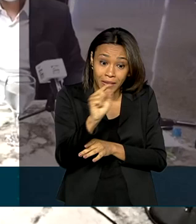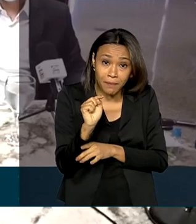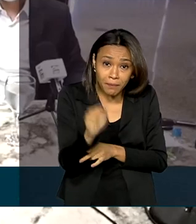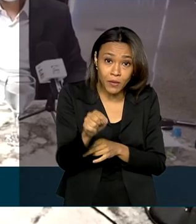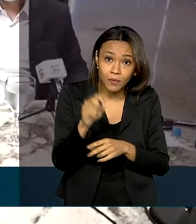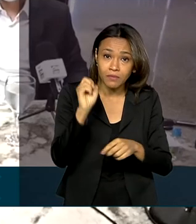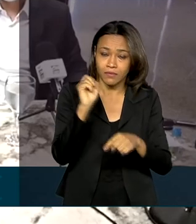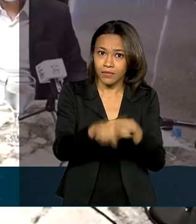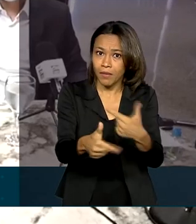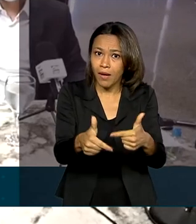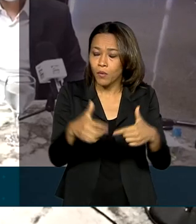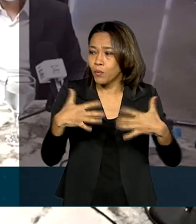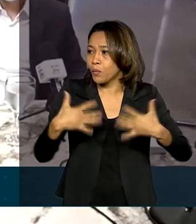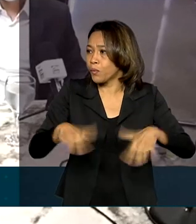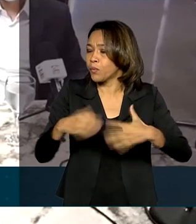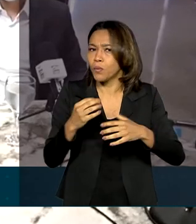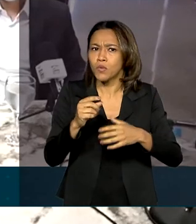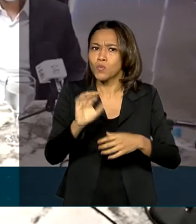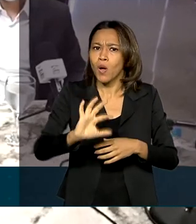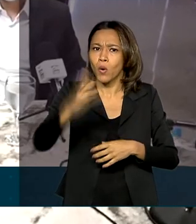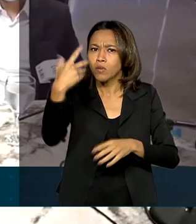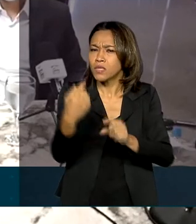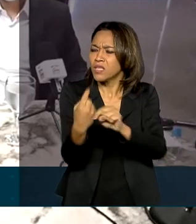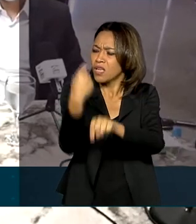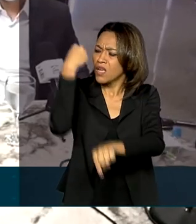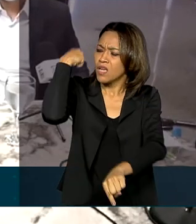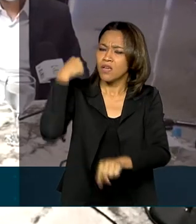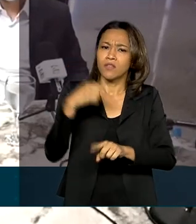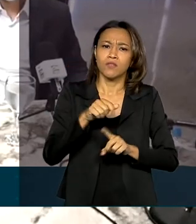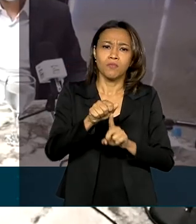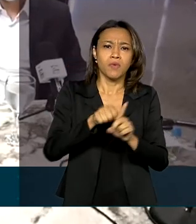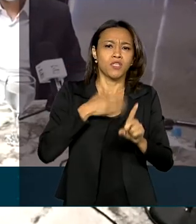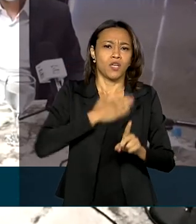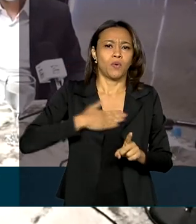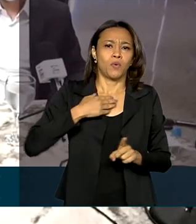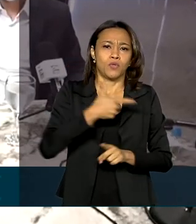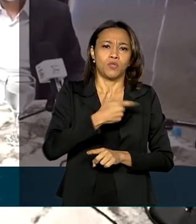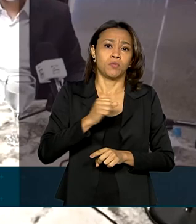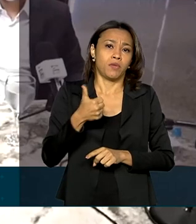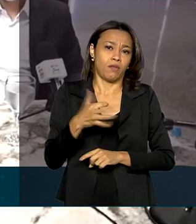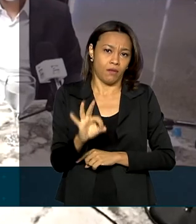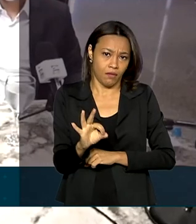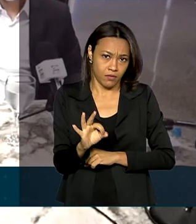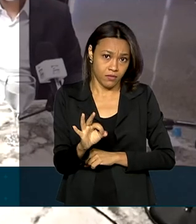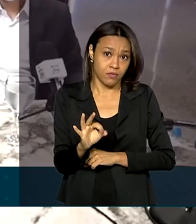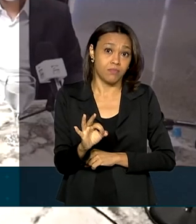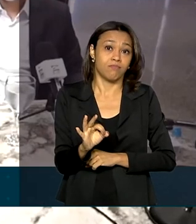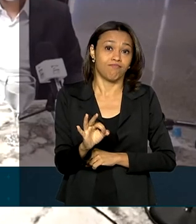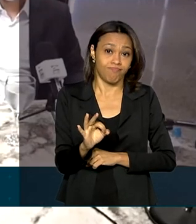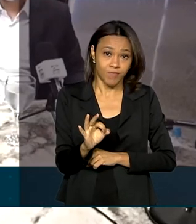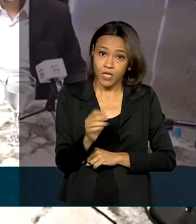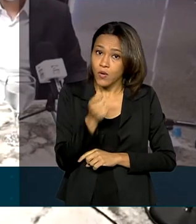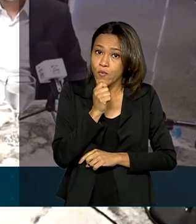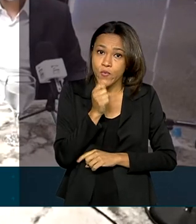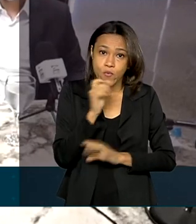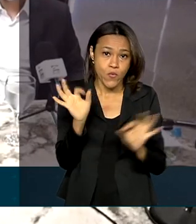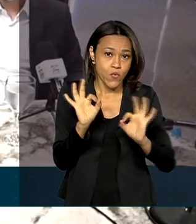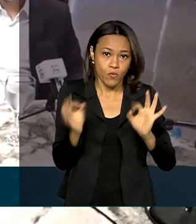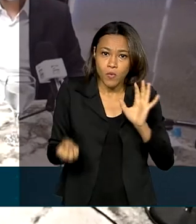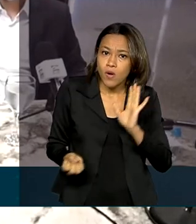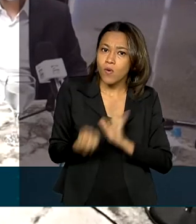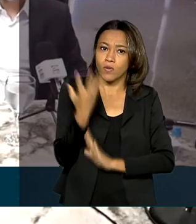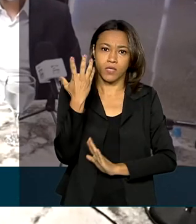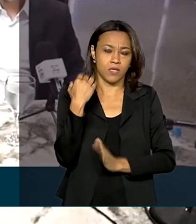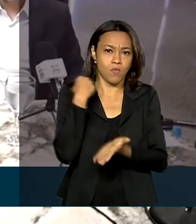acontecia desde agosto de 2010. Desde agosto de 2010, não